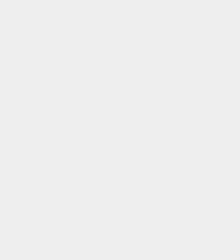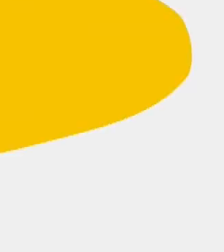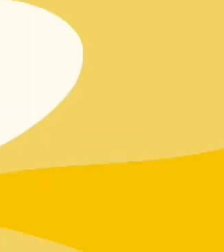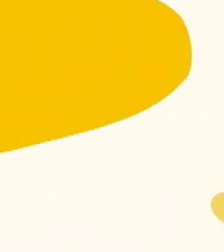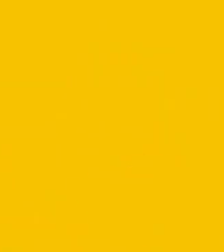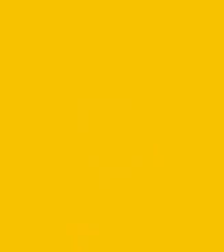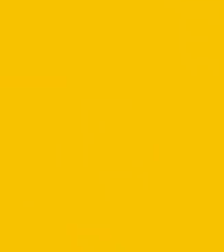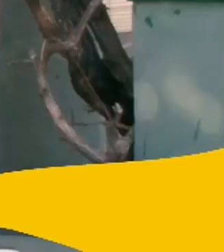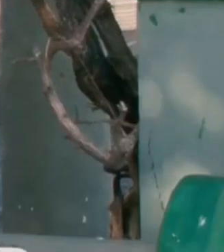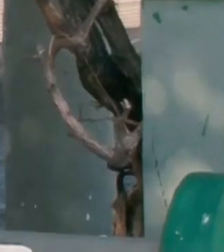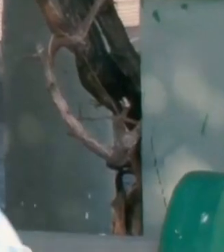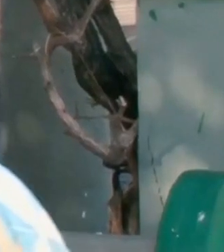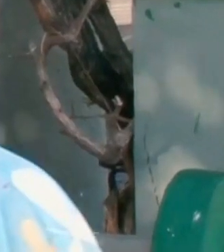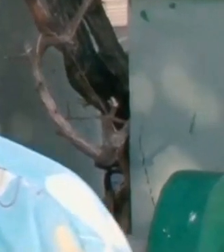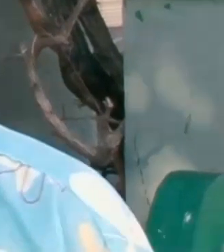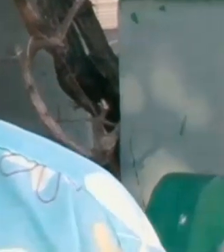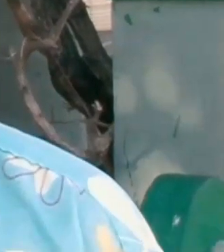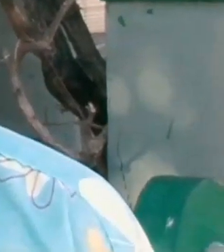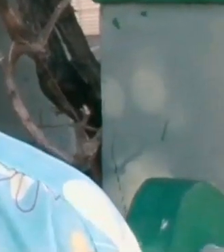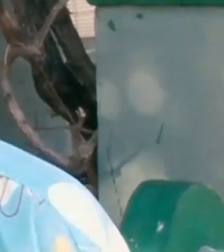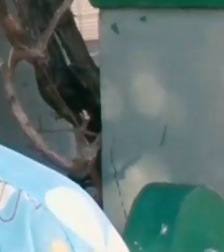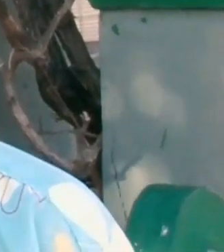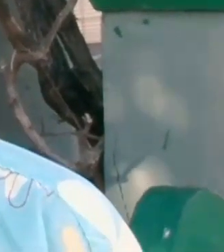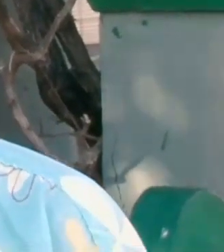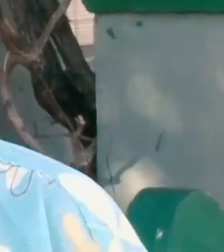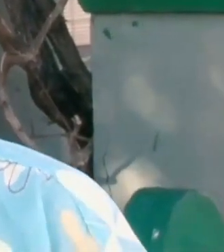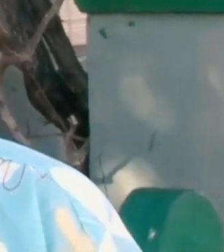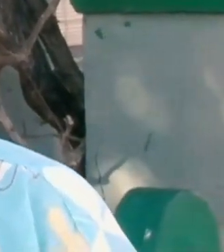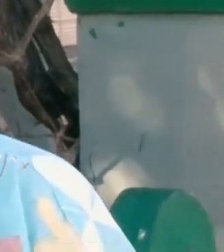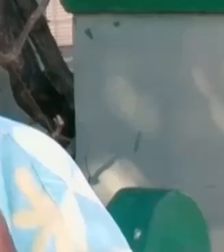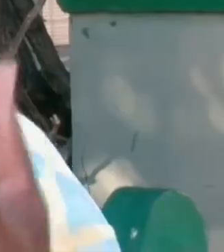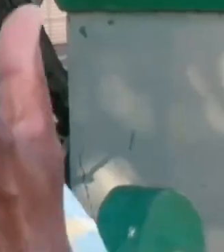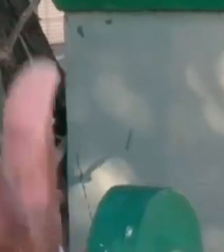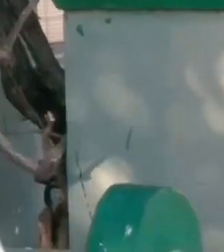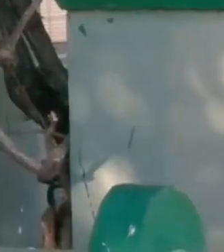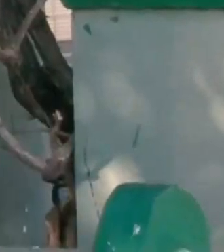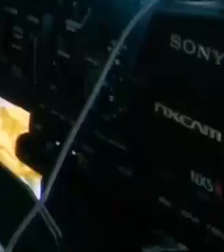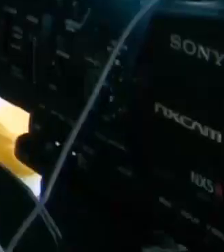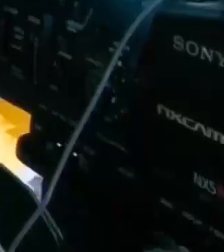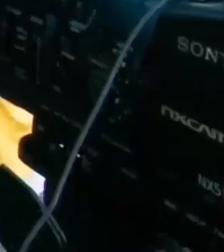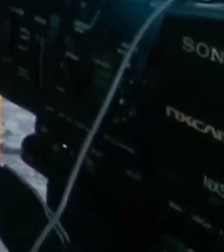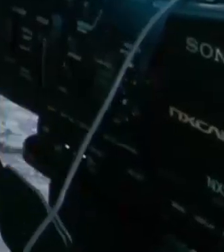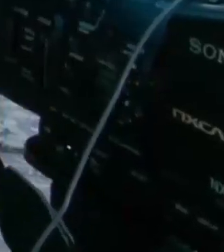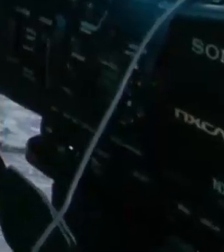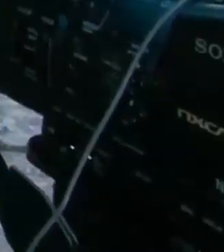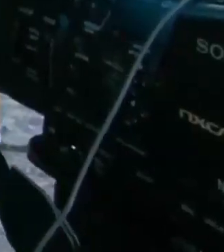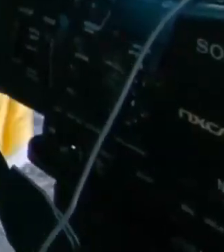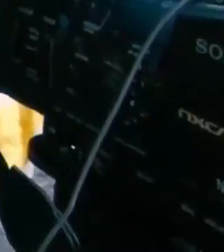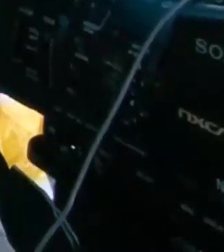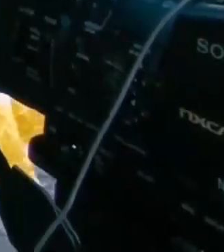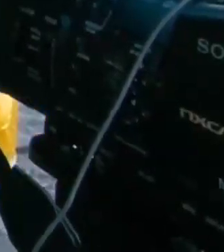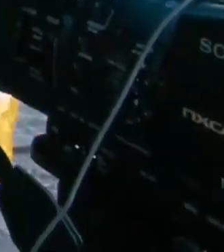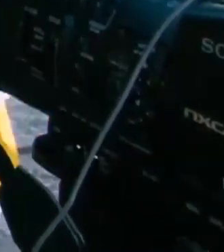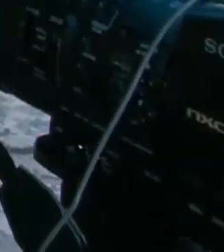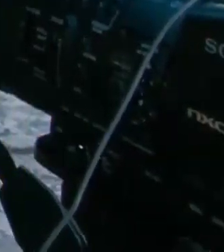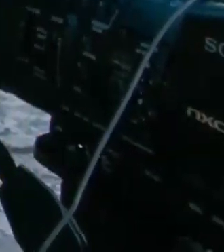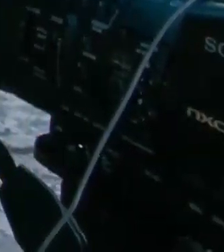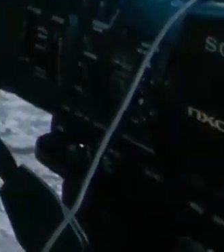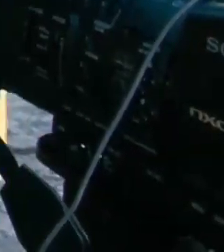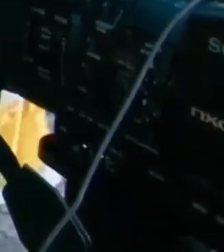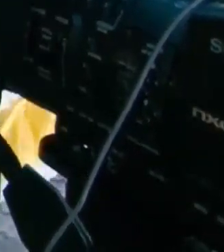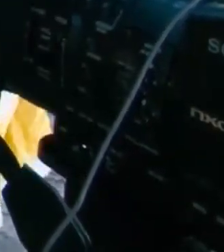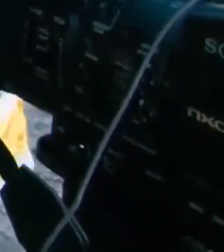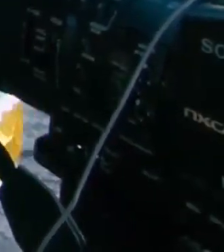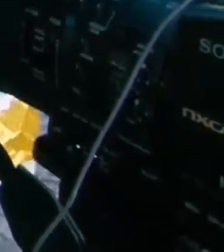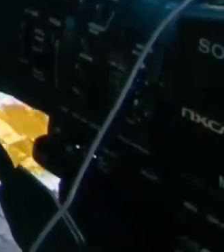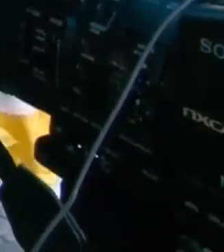Eu sou Marcos Pereira Braz, tenho 63 anos, conhecido pelo professor Herê, desde criança que acompanhei esses grupos